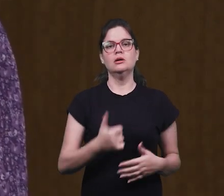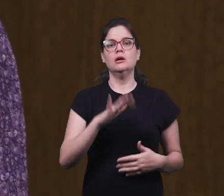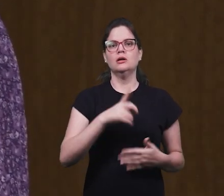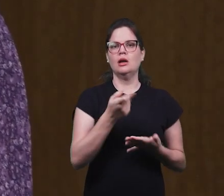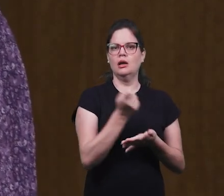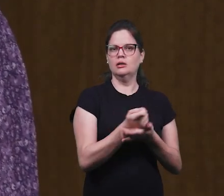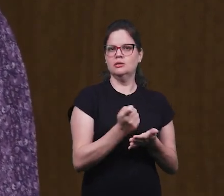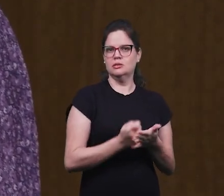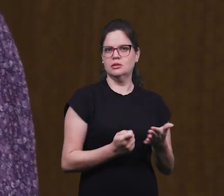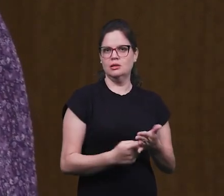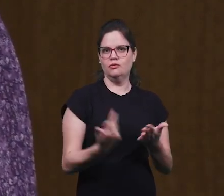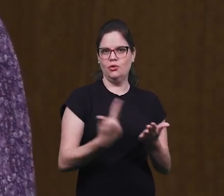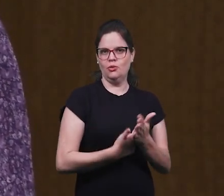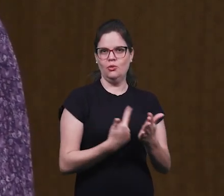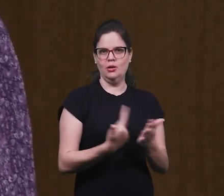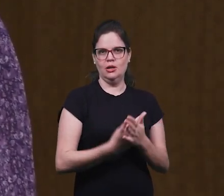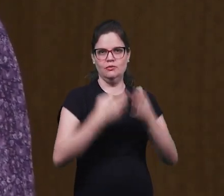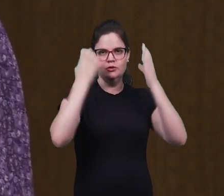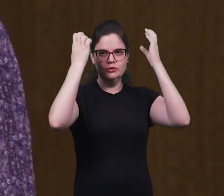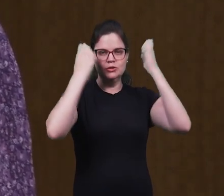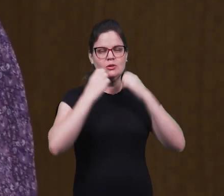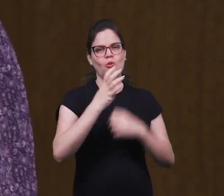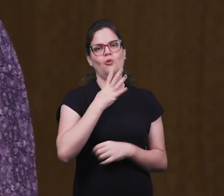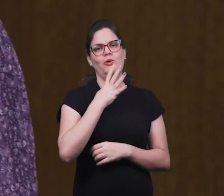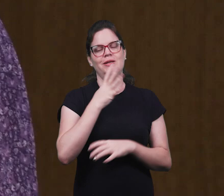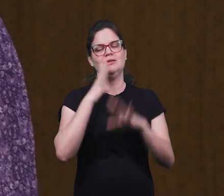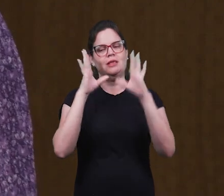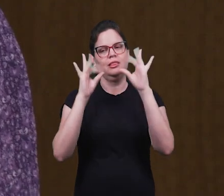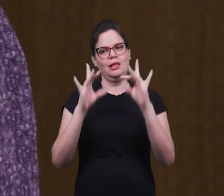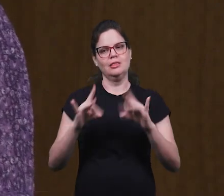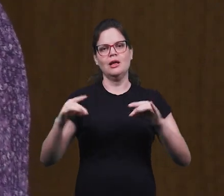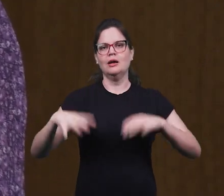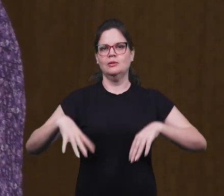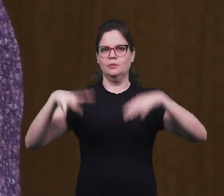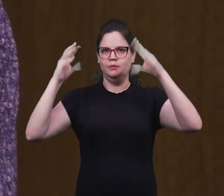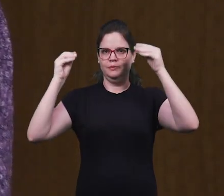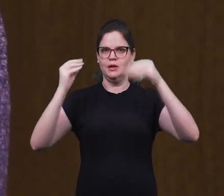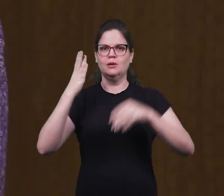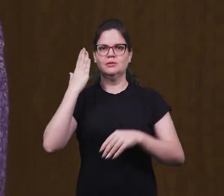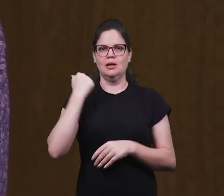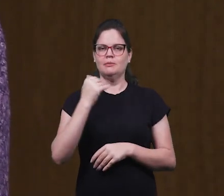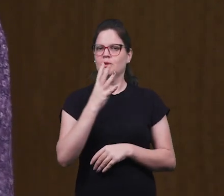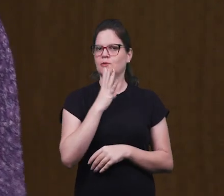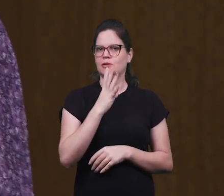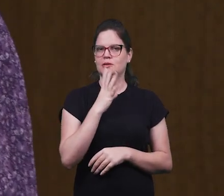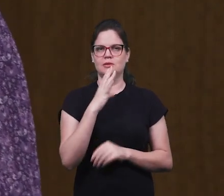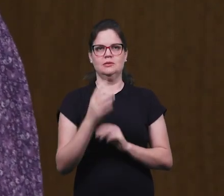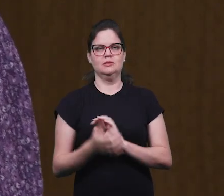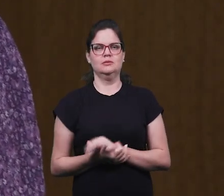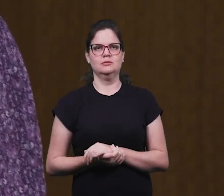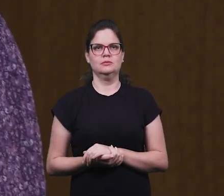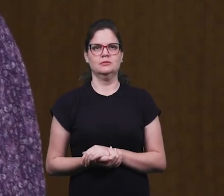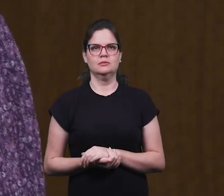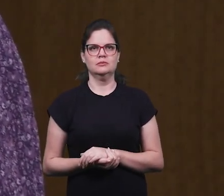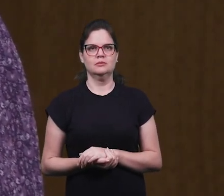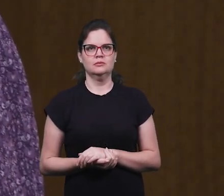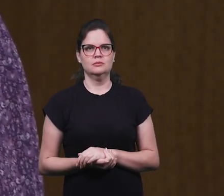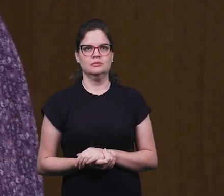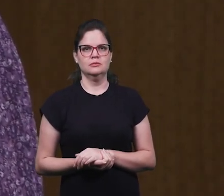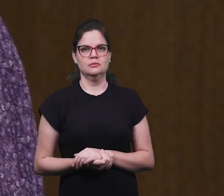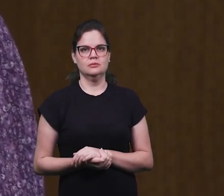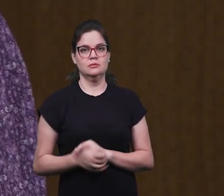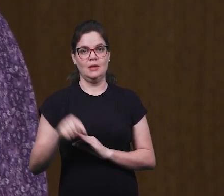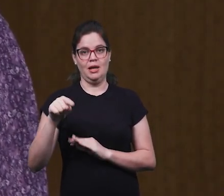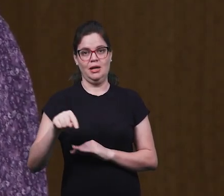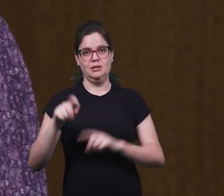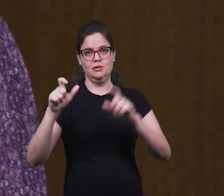livro de Esther conhecia com detalhes o palácio. E então, essa era a casa de